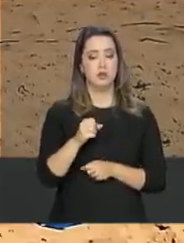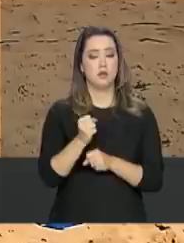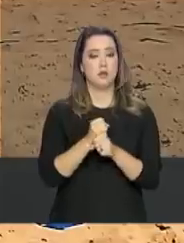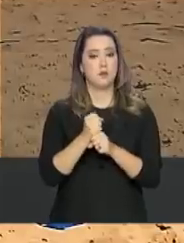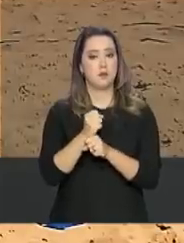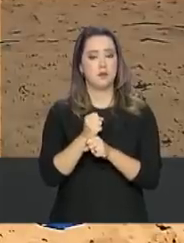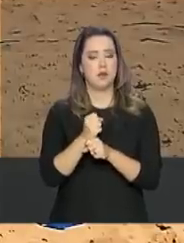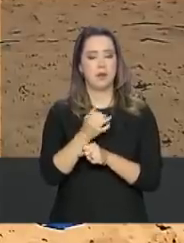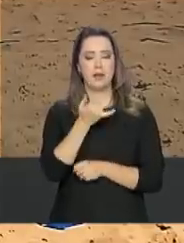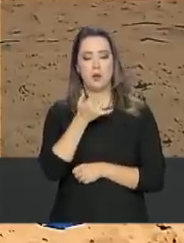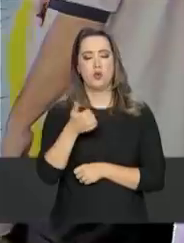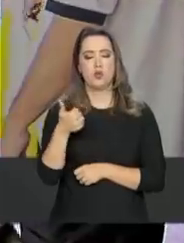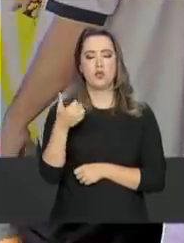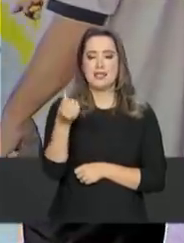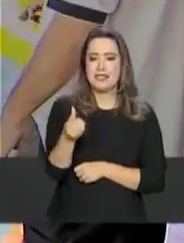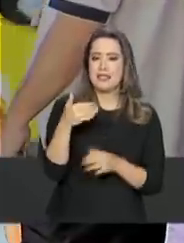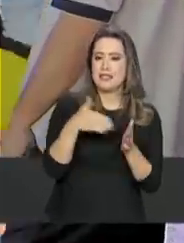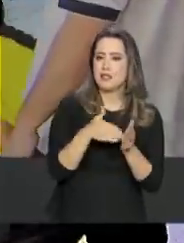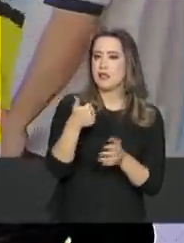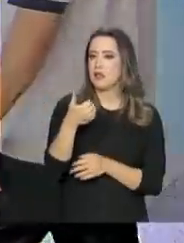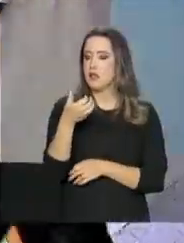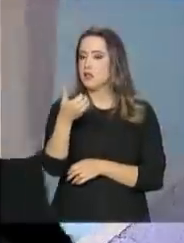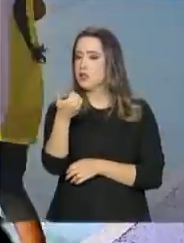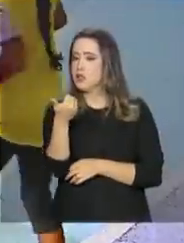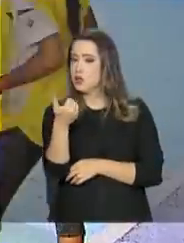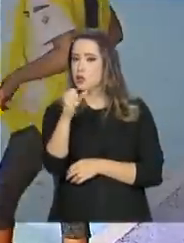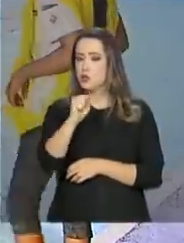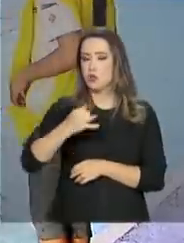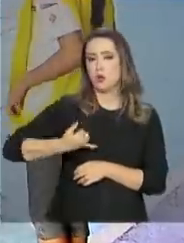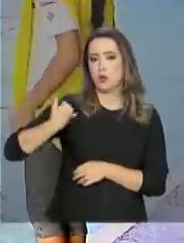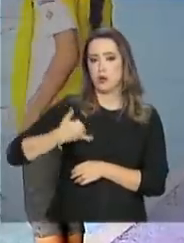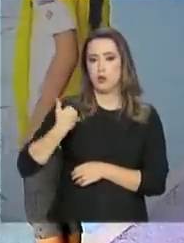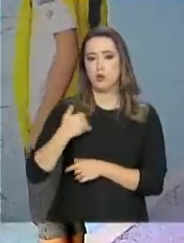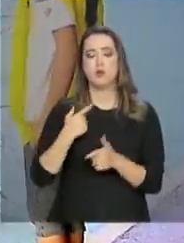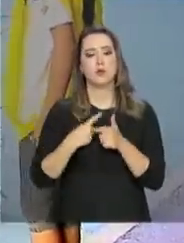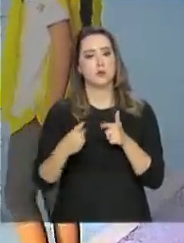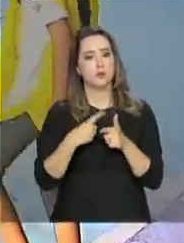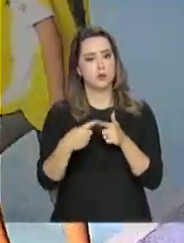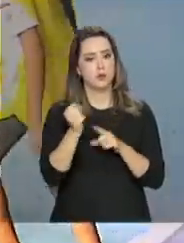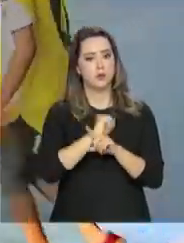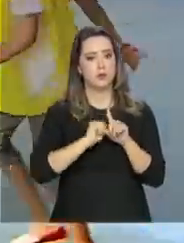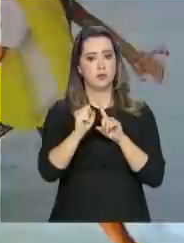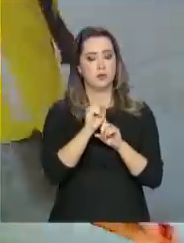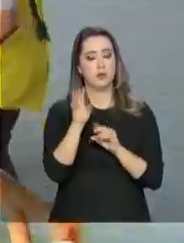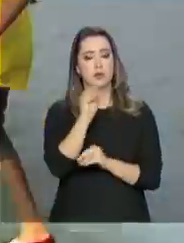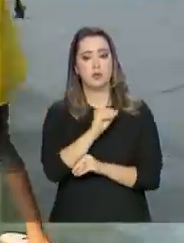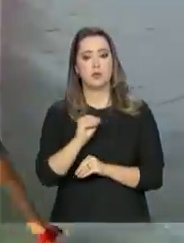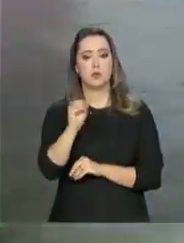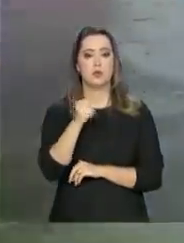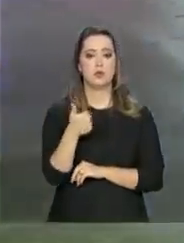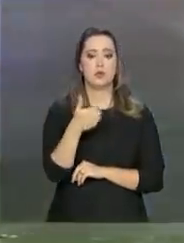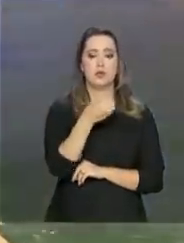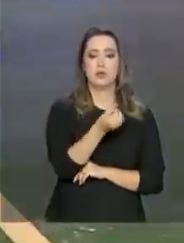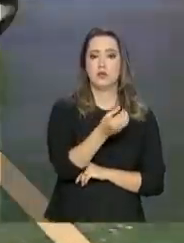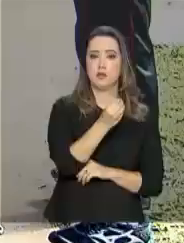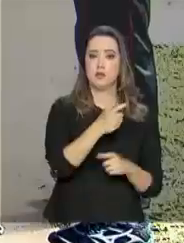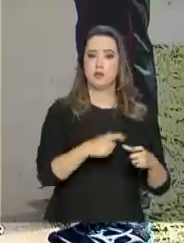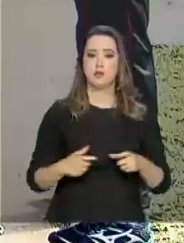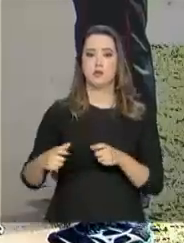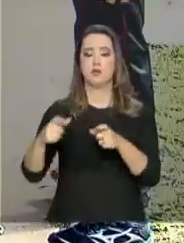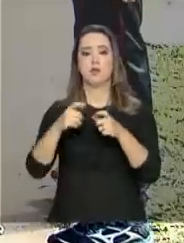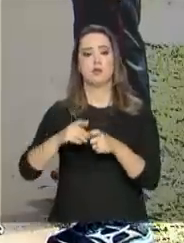social esses jovens são atendidos em 160 organizações militares de todo o país